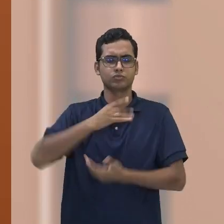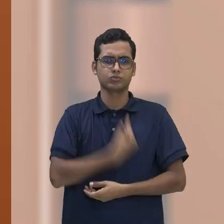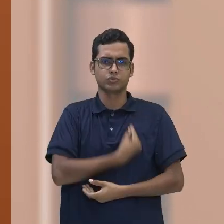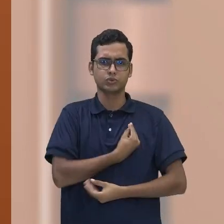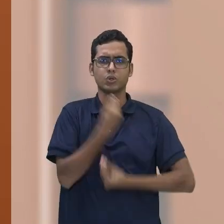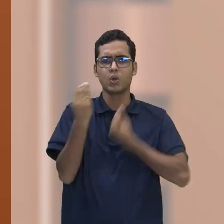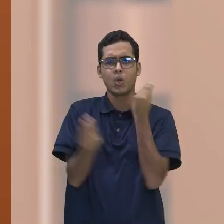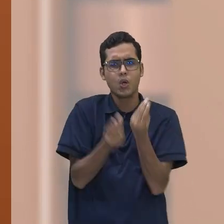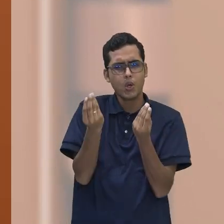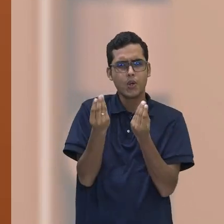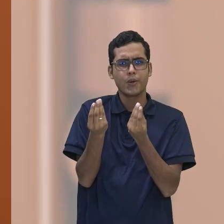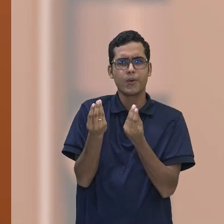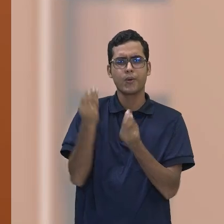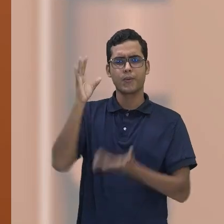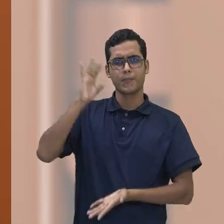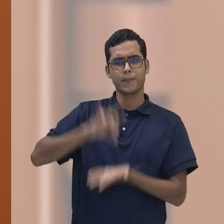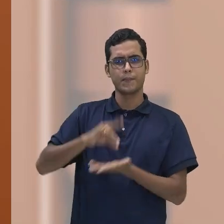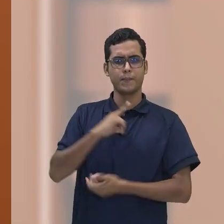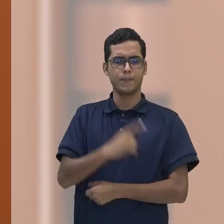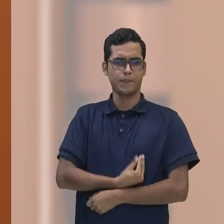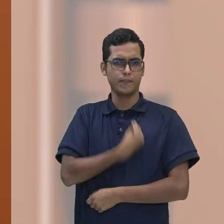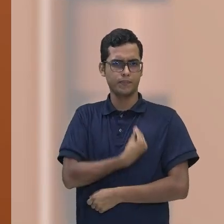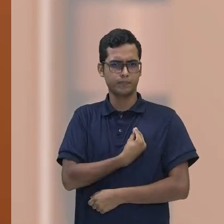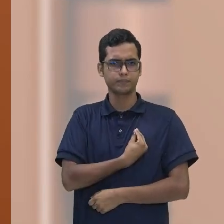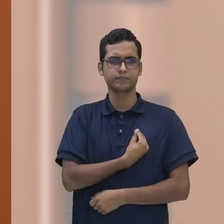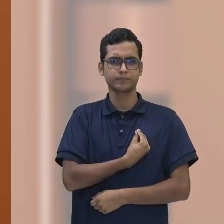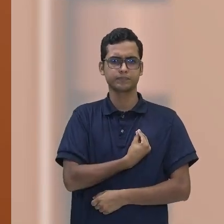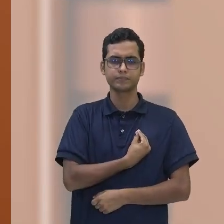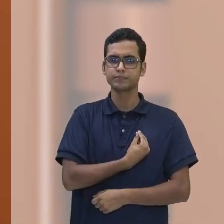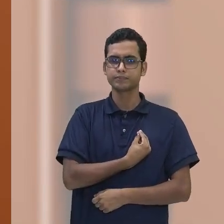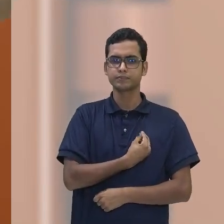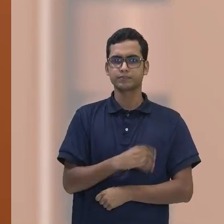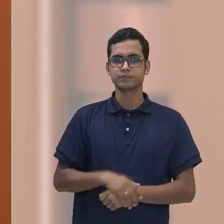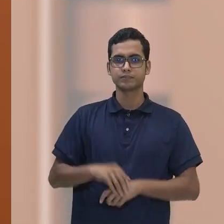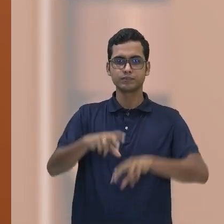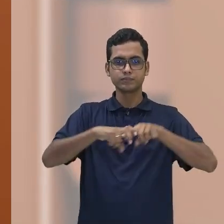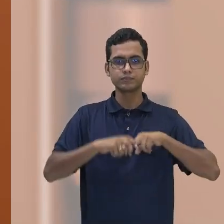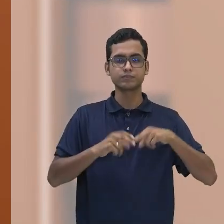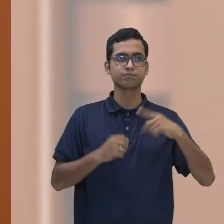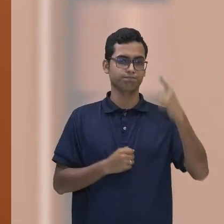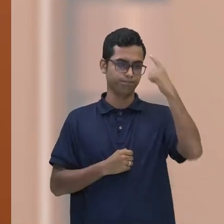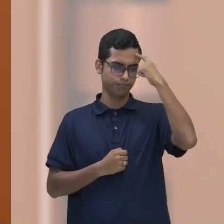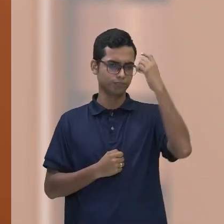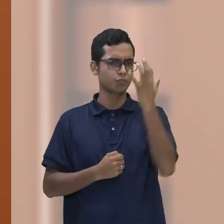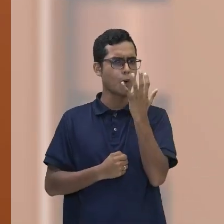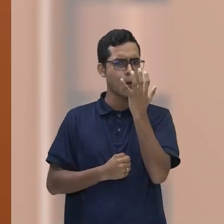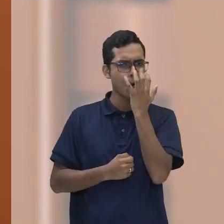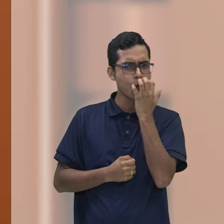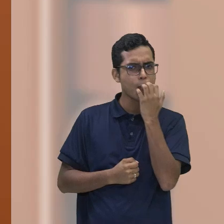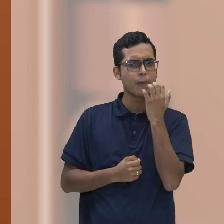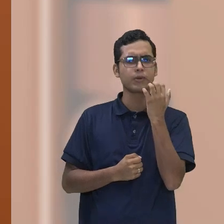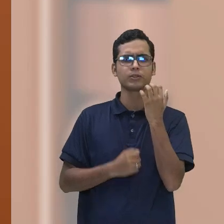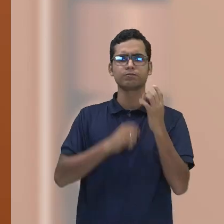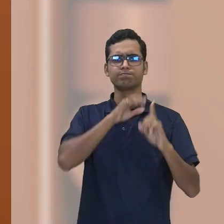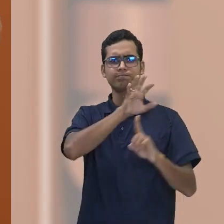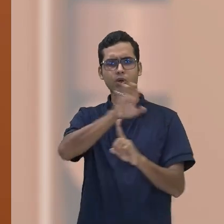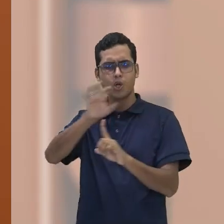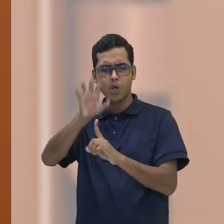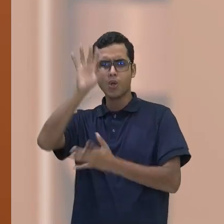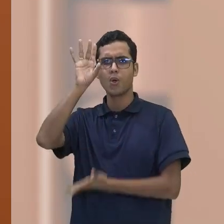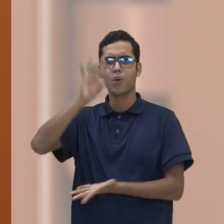o que o existencialismo vai dizer depois para a gente? Por isso que o pensamento de Nietzsche, ele vai influenciar depois daí, ele vai